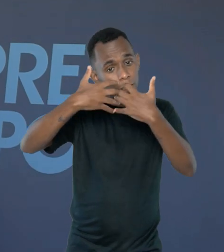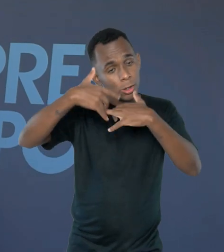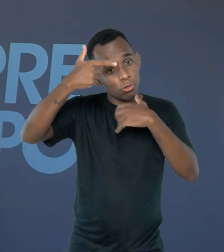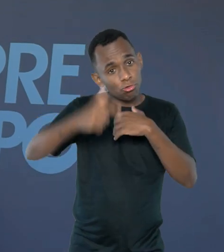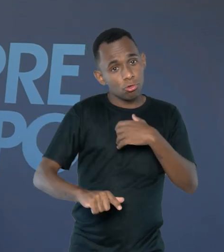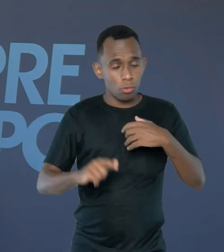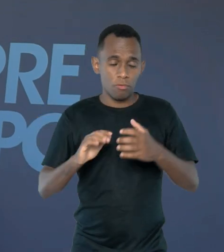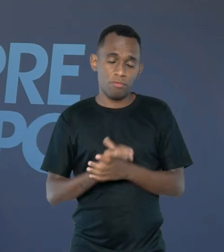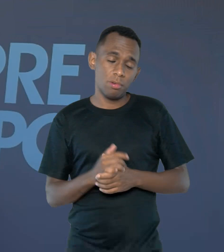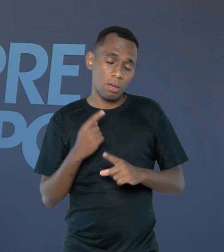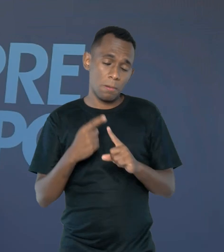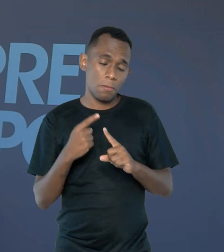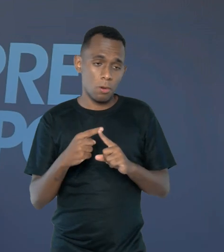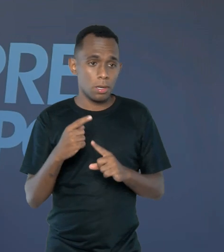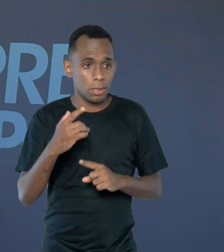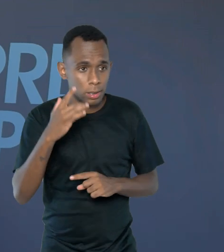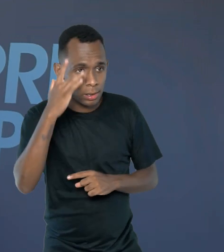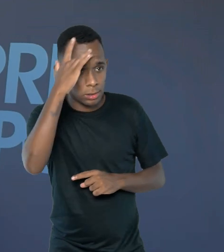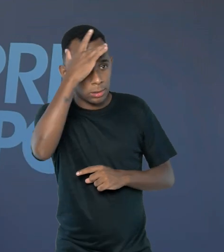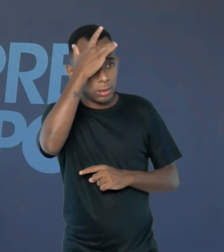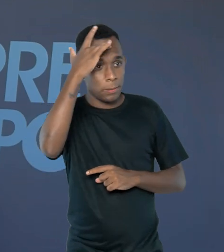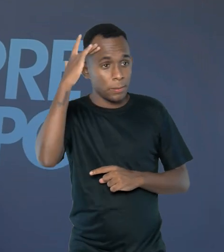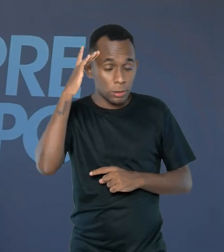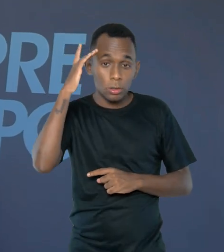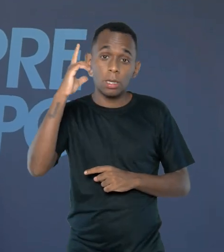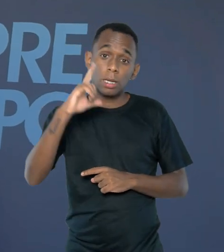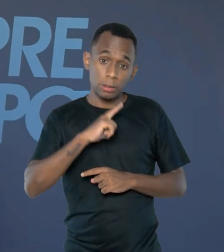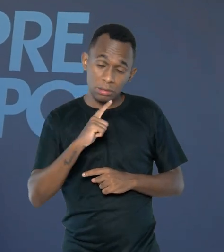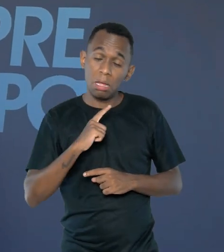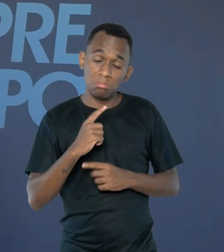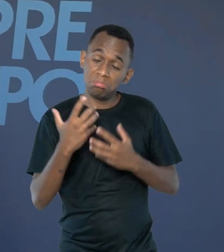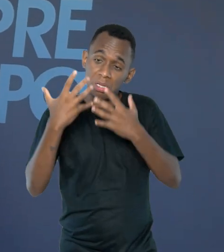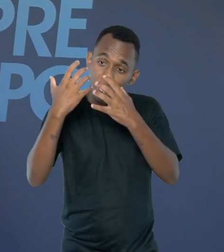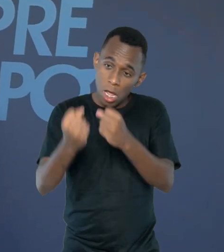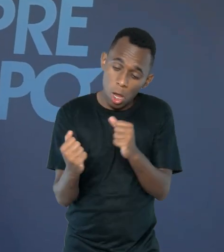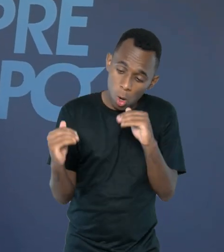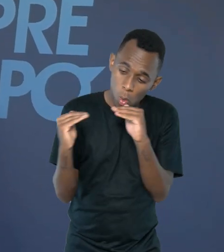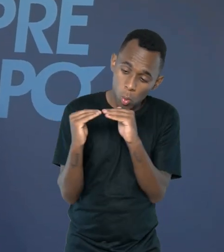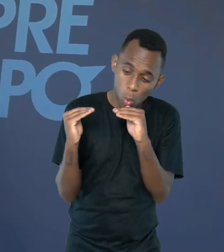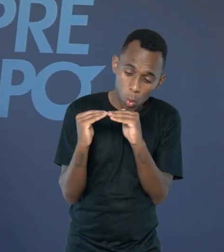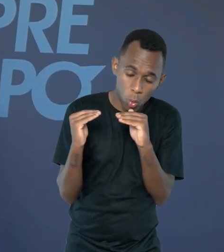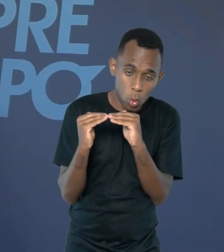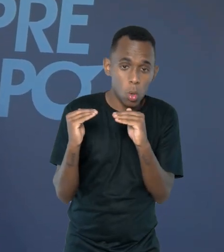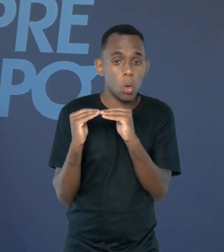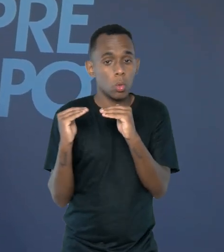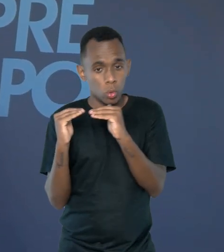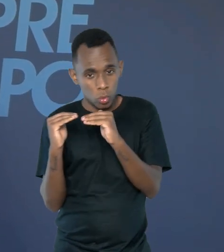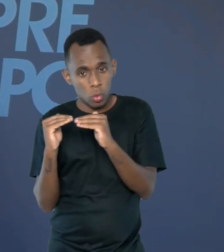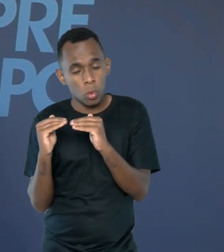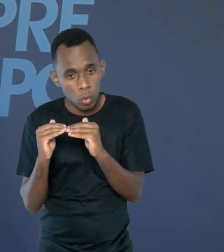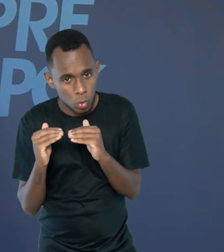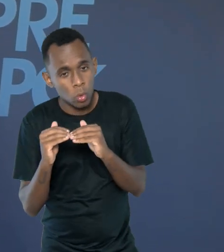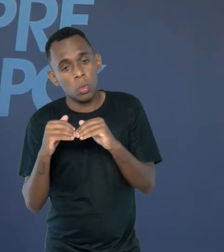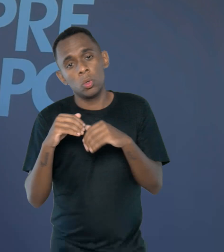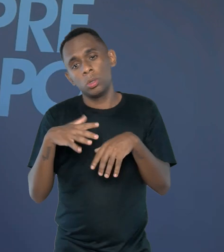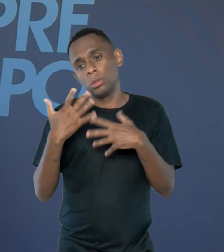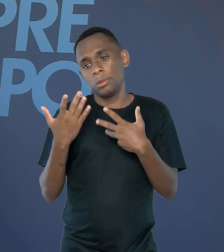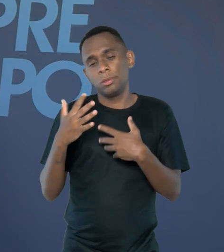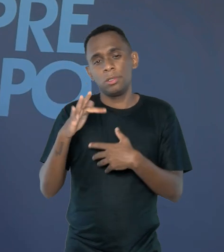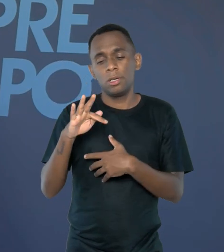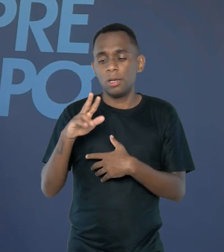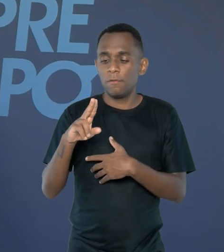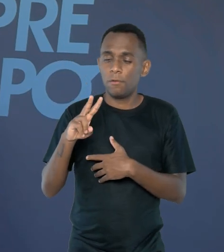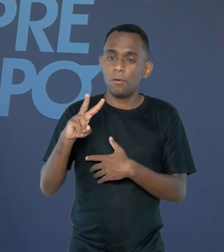As pessoas há pessoas que são favoráveis, que se escolha, como a FUVEST,